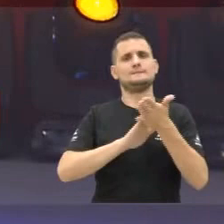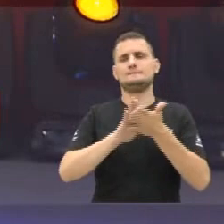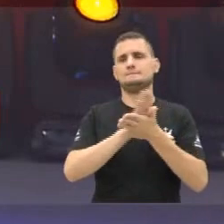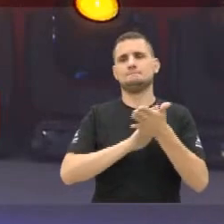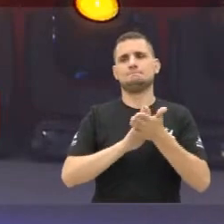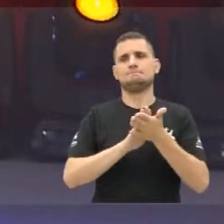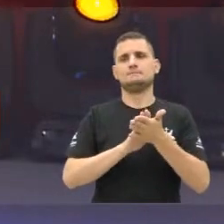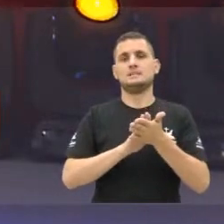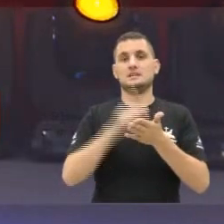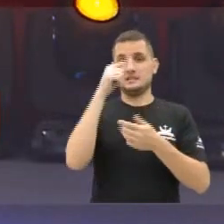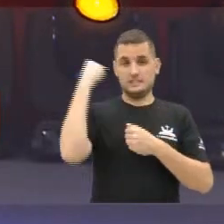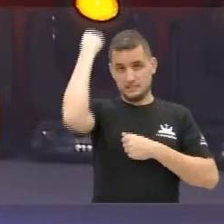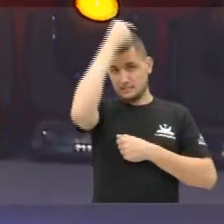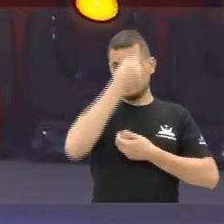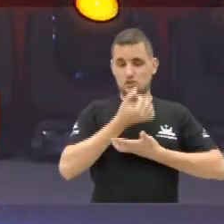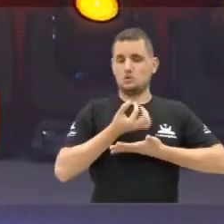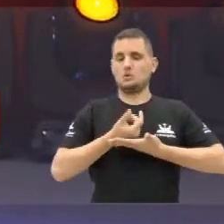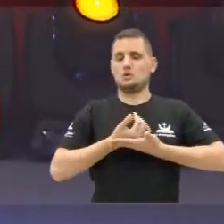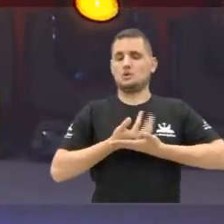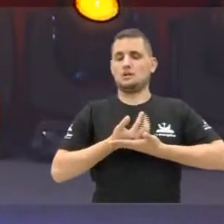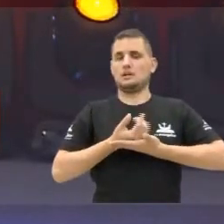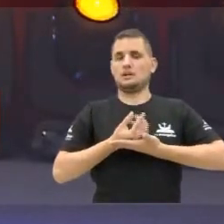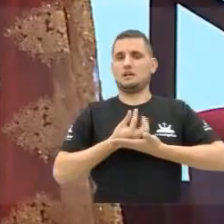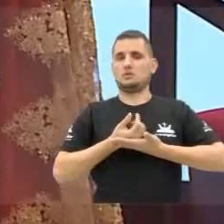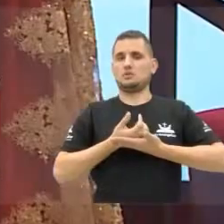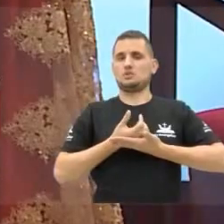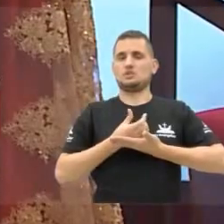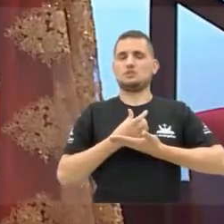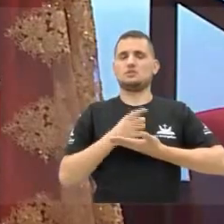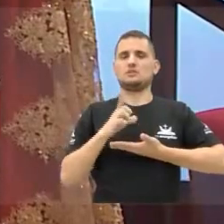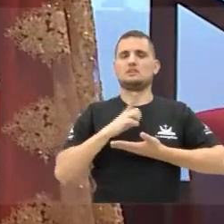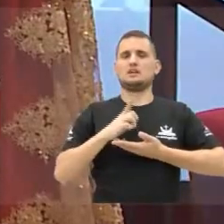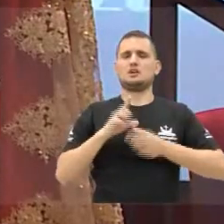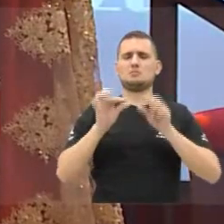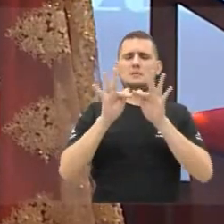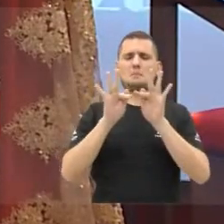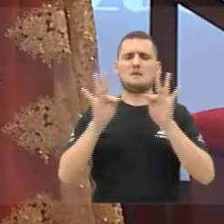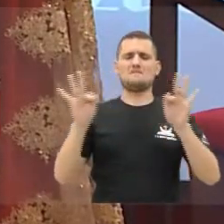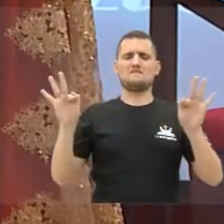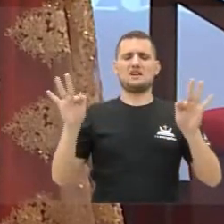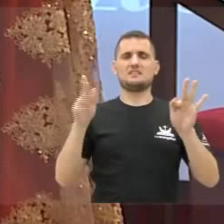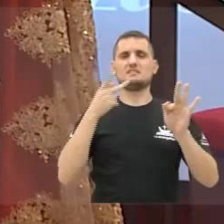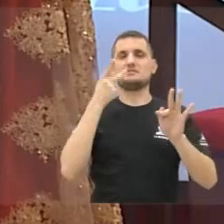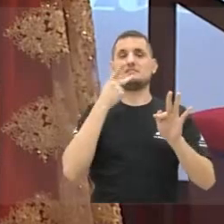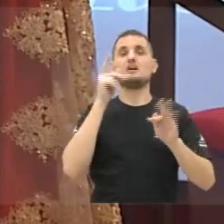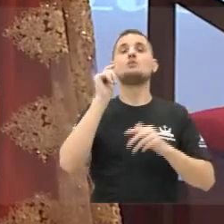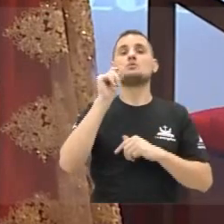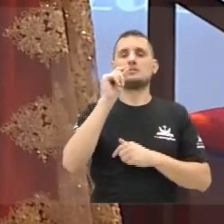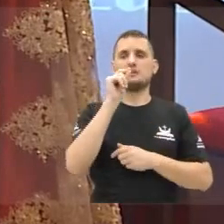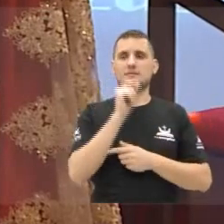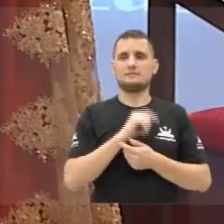Santo Agostinho tem uma frase célebre que ele diz assim: